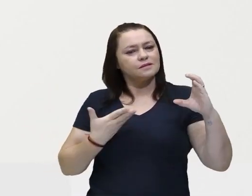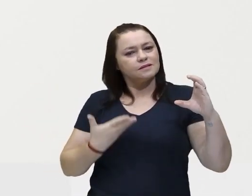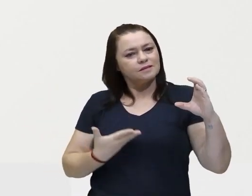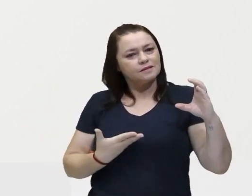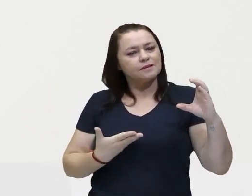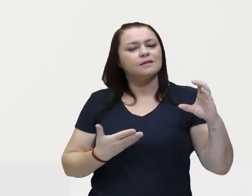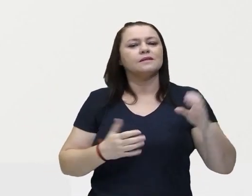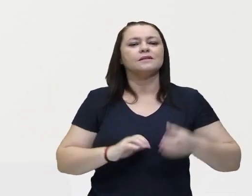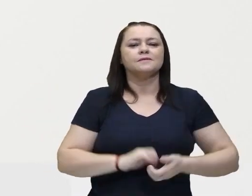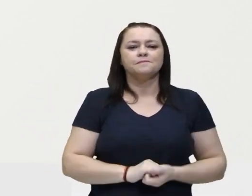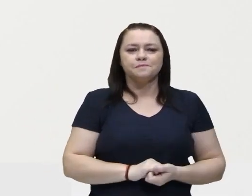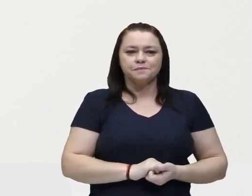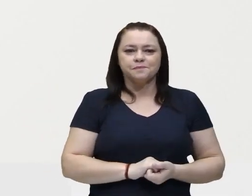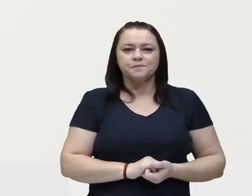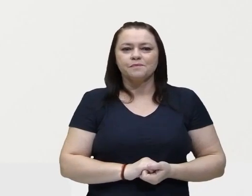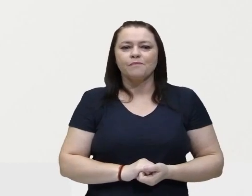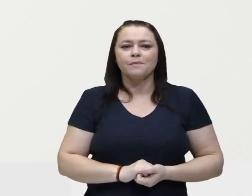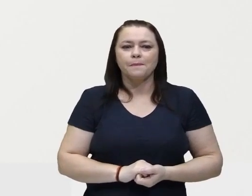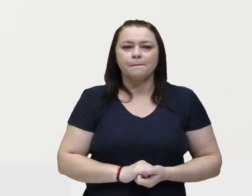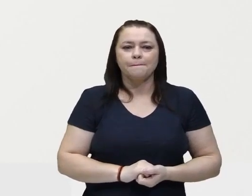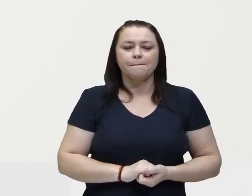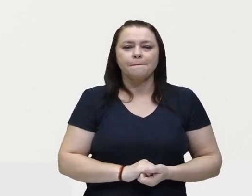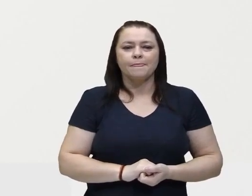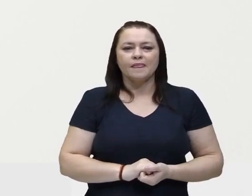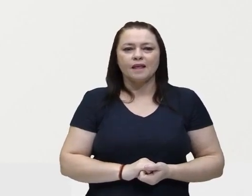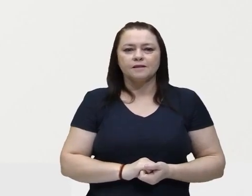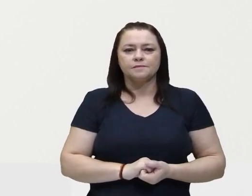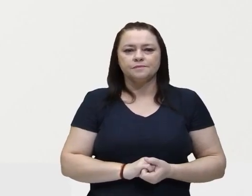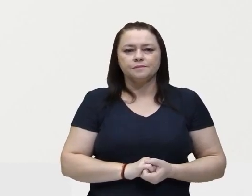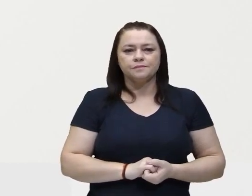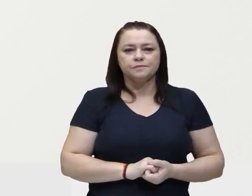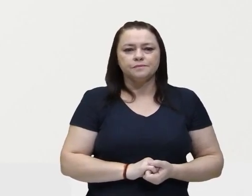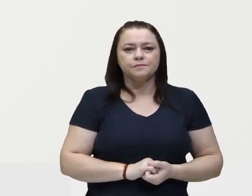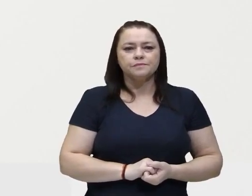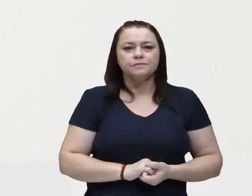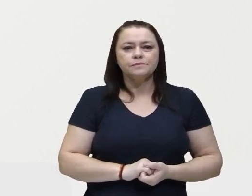letra C. 3.000 mililitros de suco.